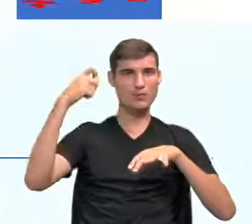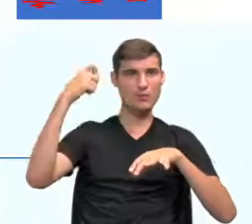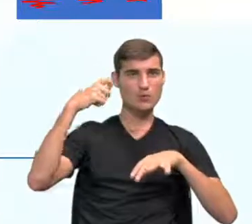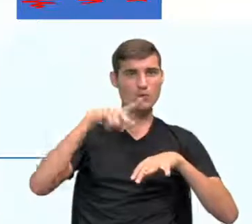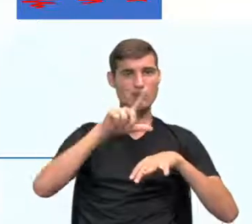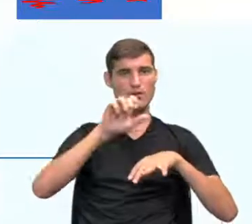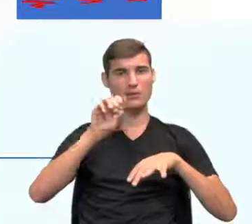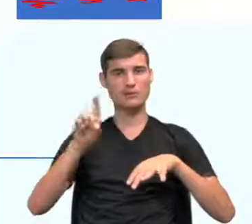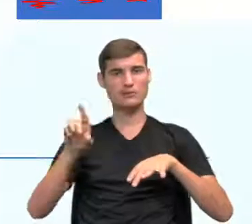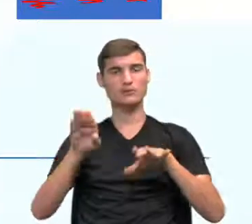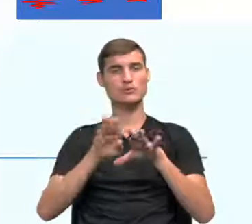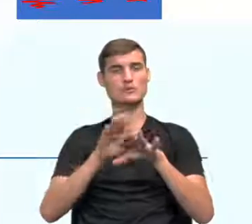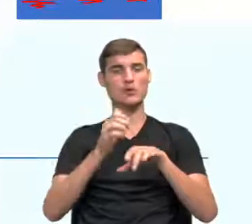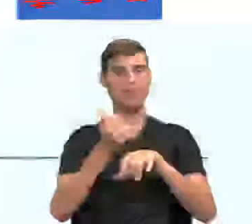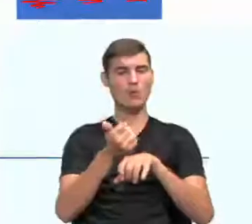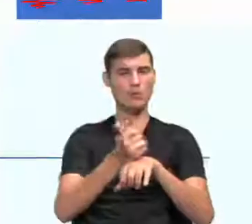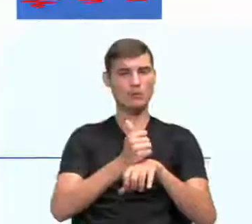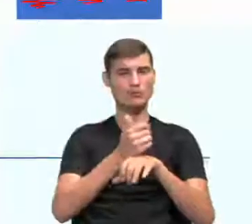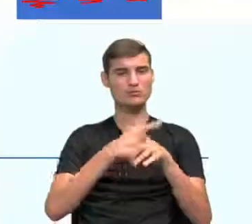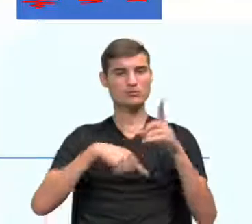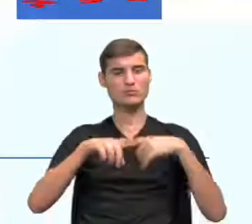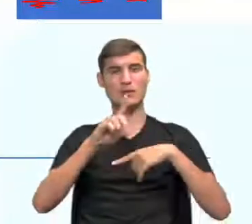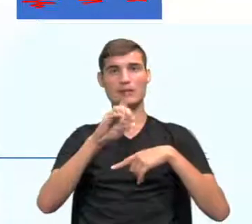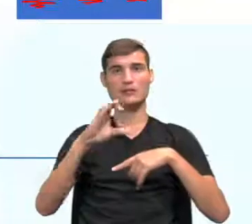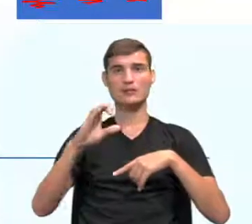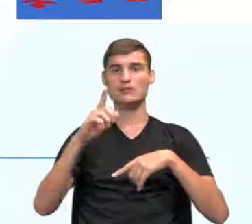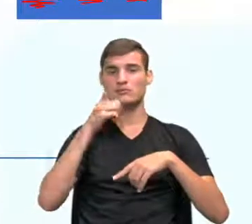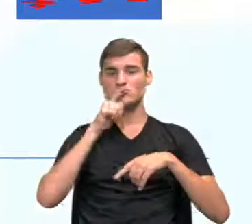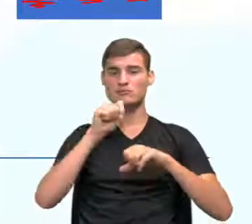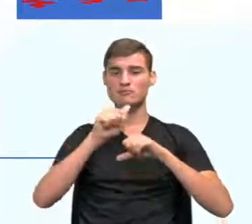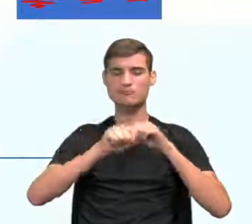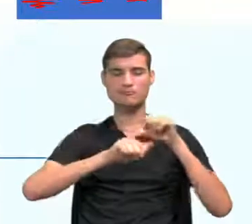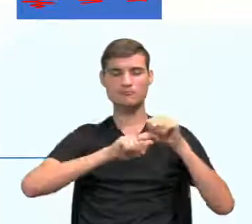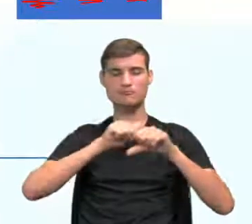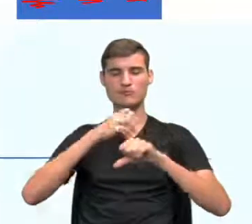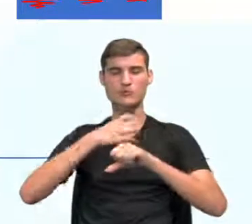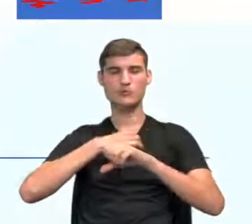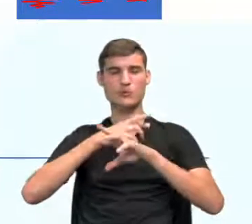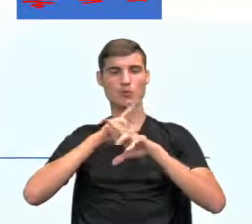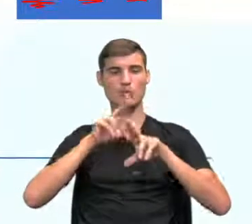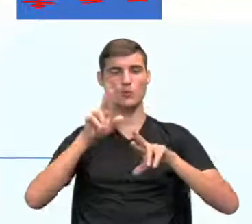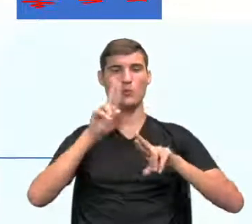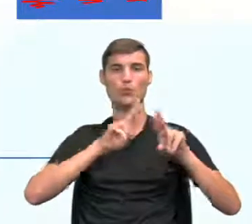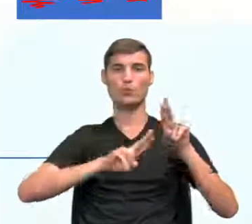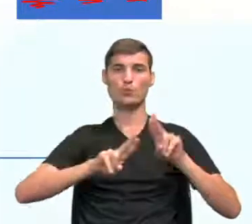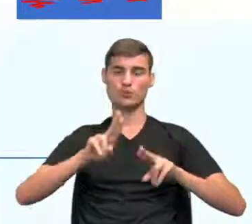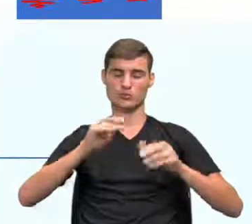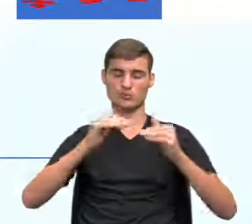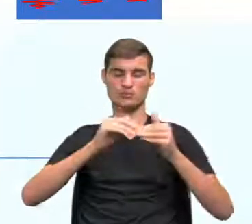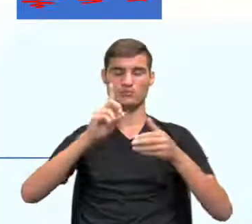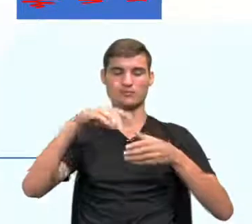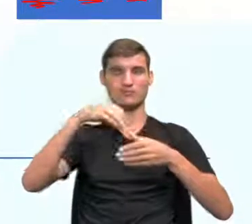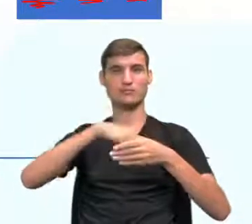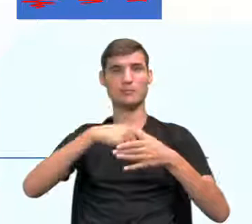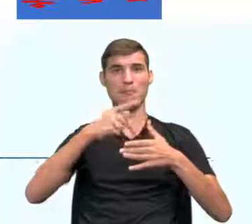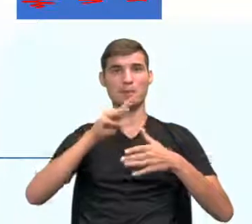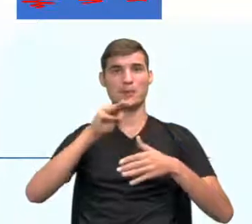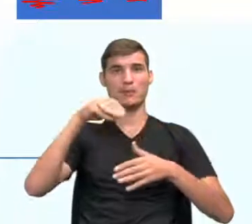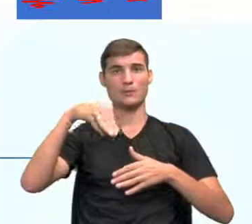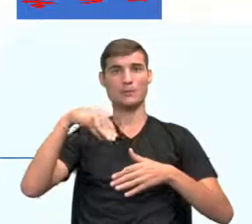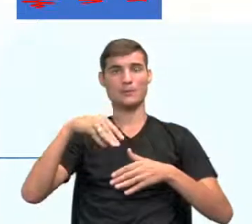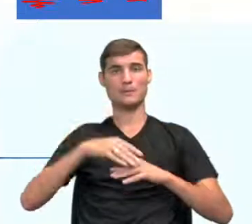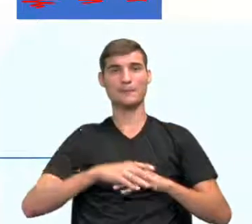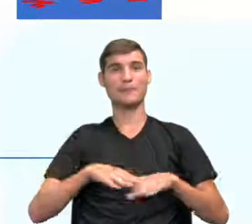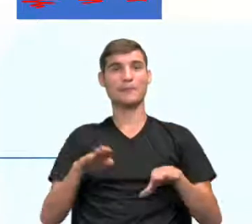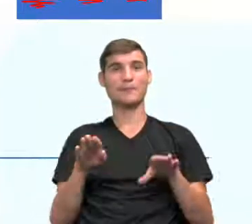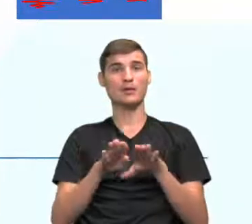mostrei para você, controle de motor DC, enfim, uma infinidade de aplicações eu utilizo o PWM. E quando eu